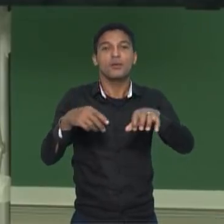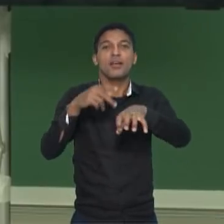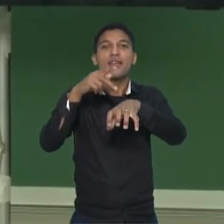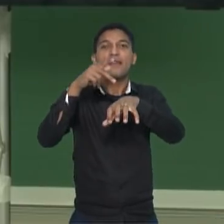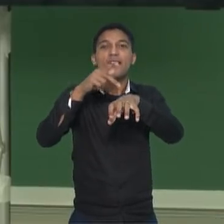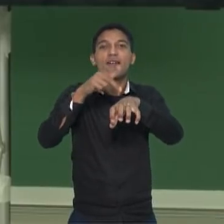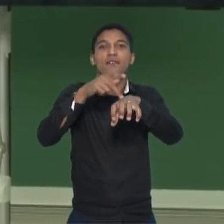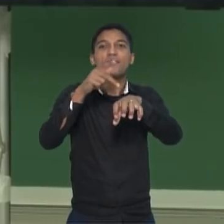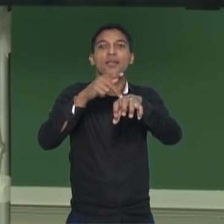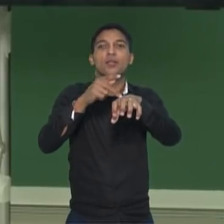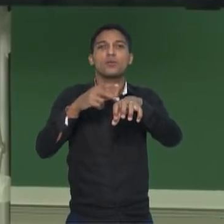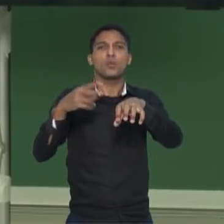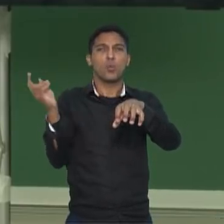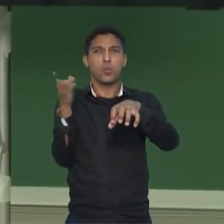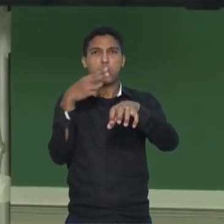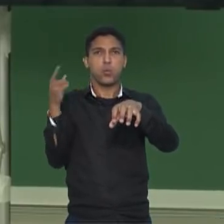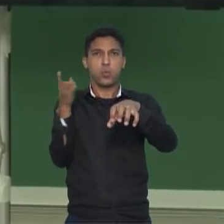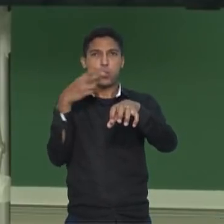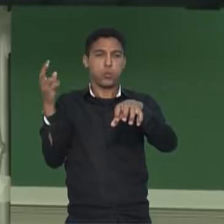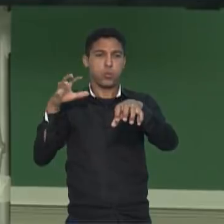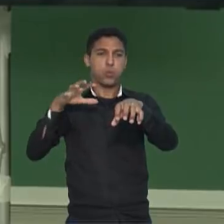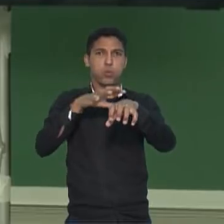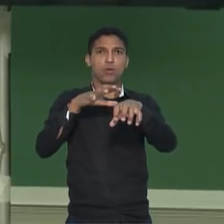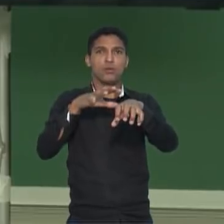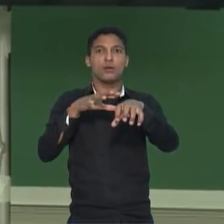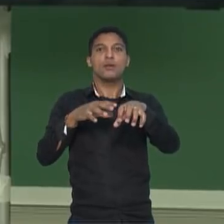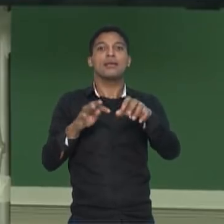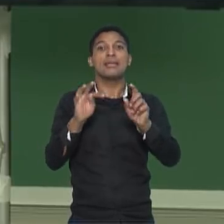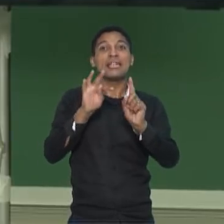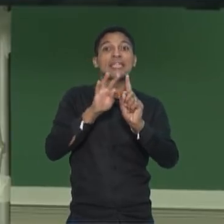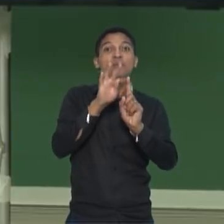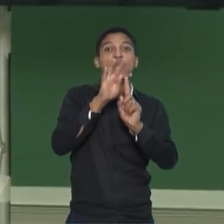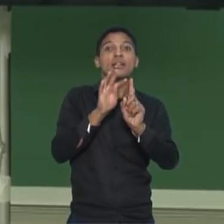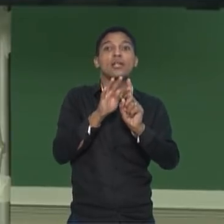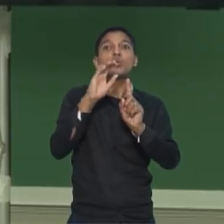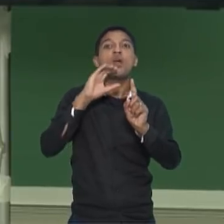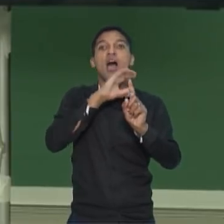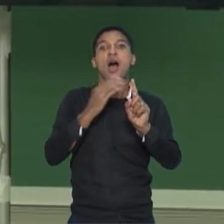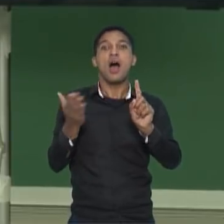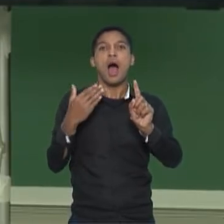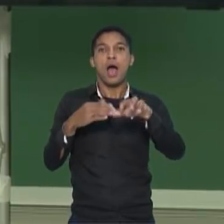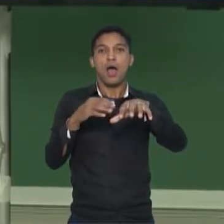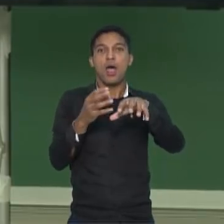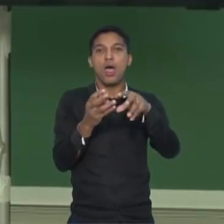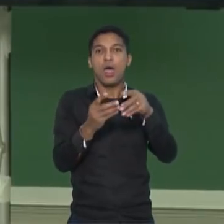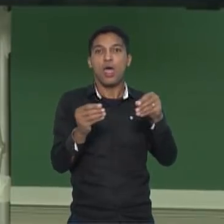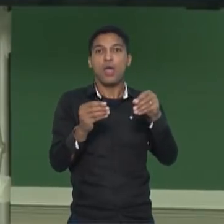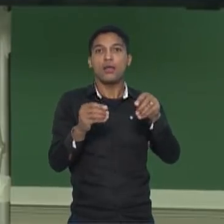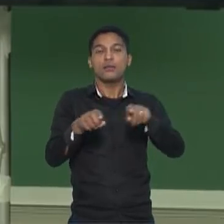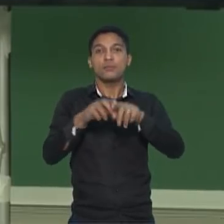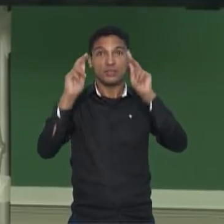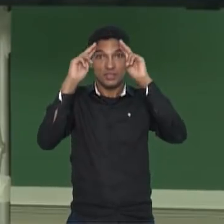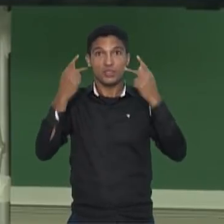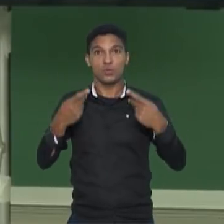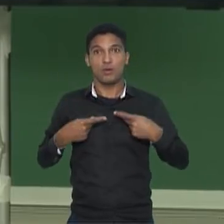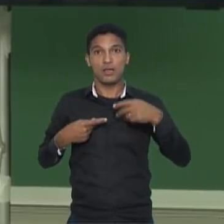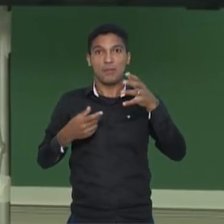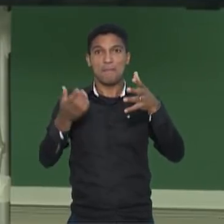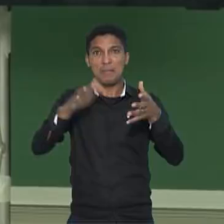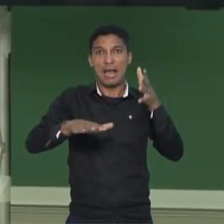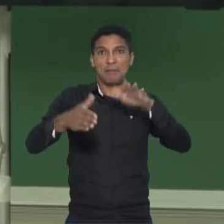vento, temperatura, seres vivos, tá? Então, é uma rocha que é um pouquinho mais